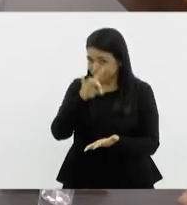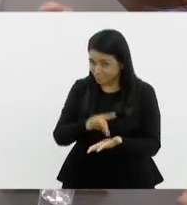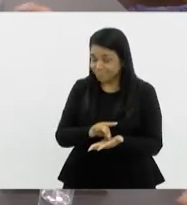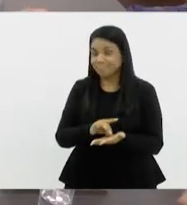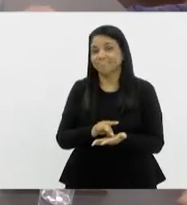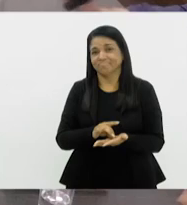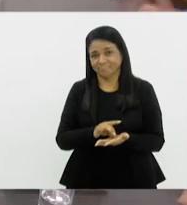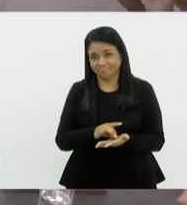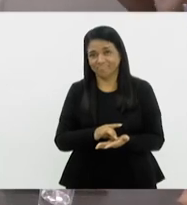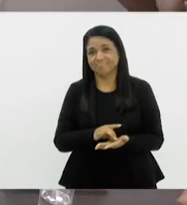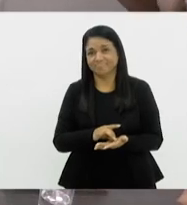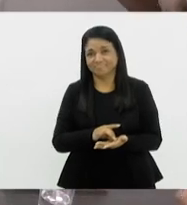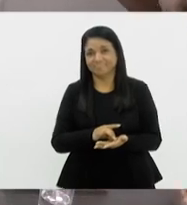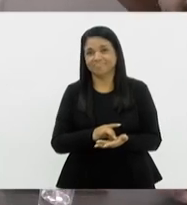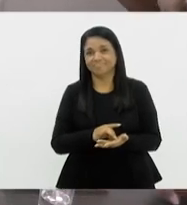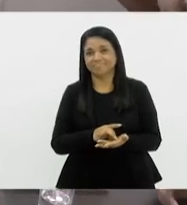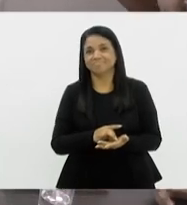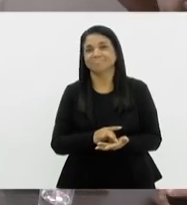Aleluia!